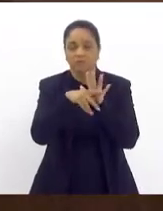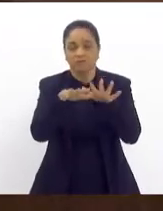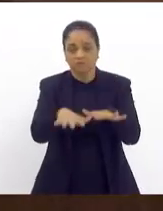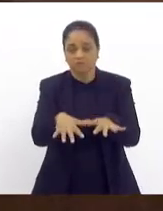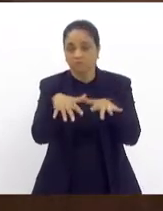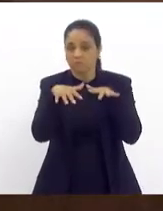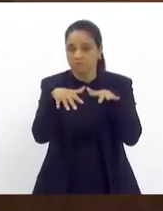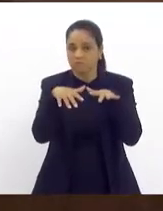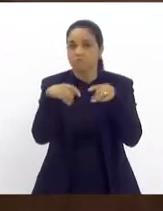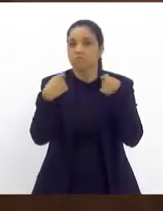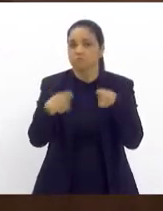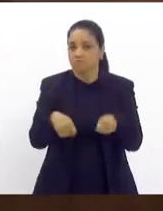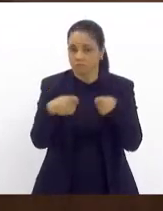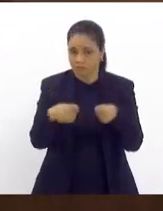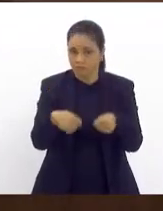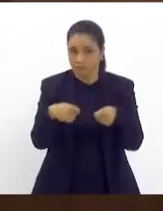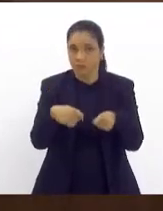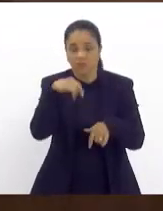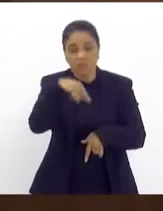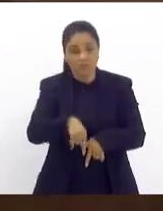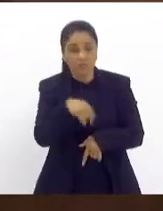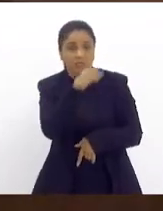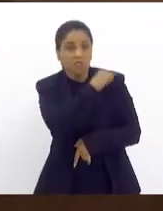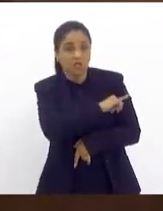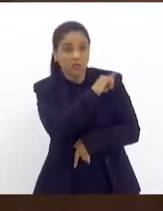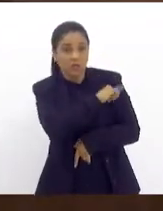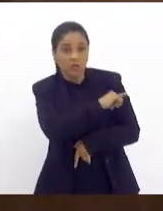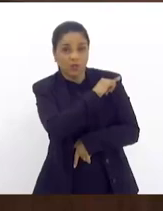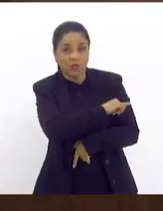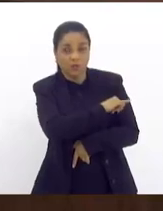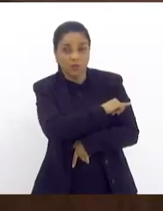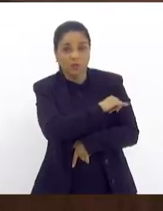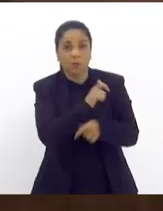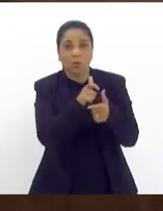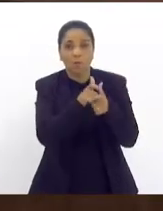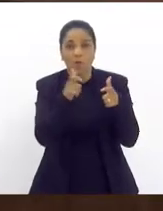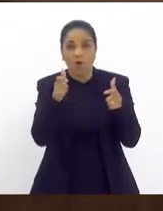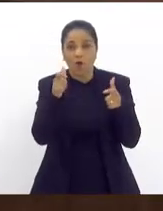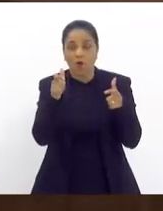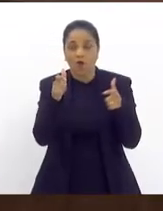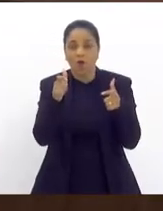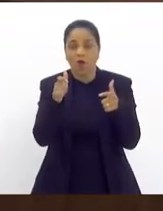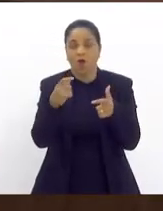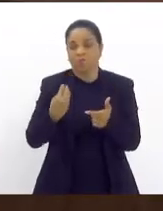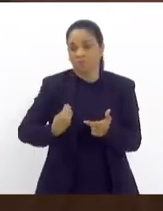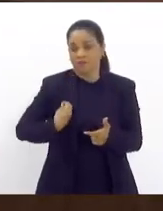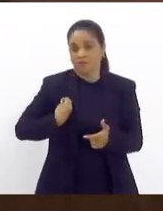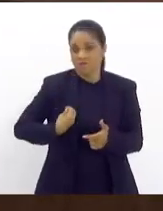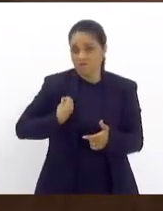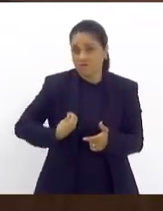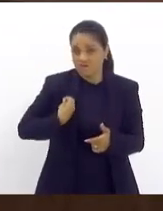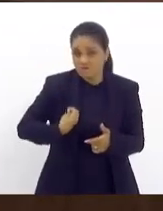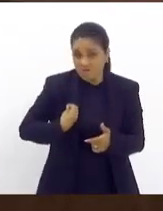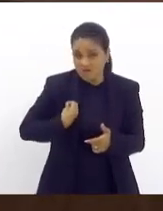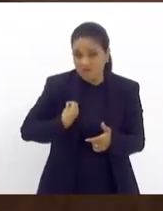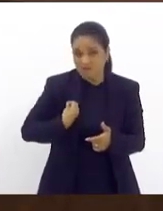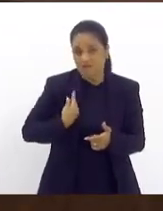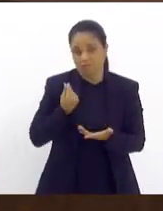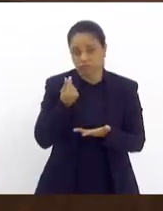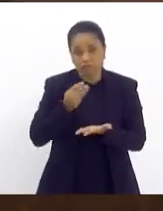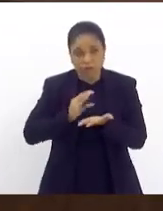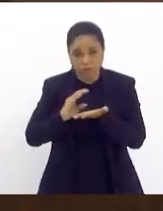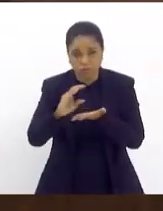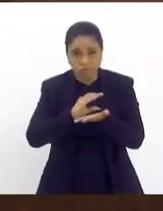o estado do Rio de Janeiro é um dos Estados é com maior custo de vida dentro dos entes Federados